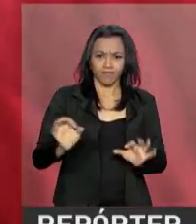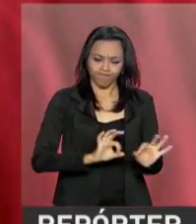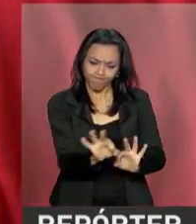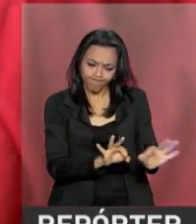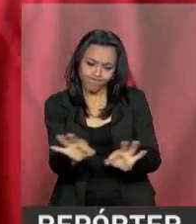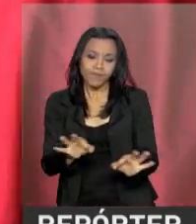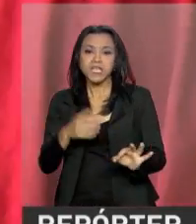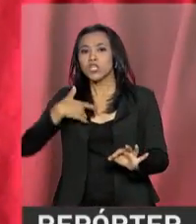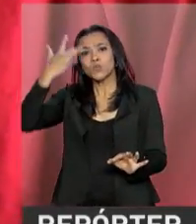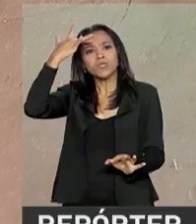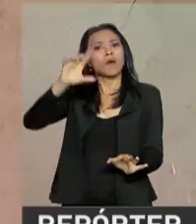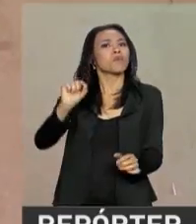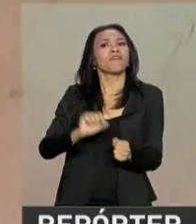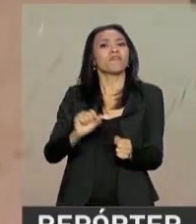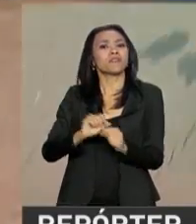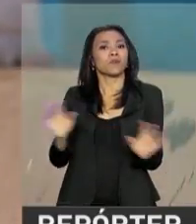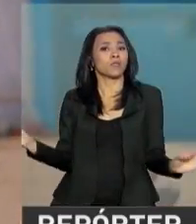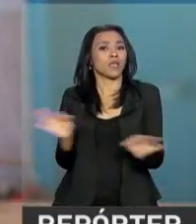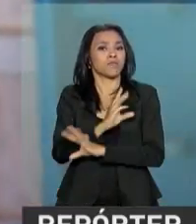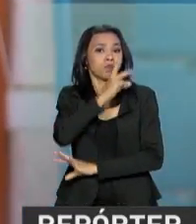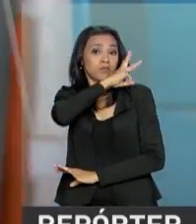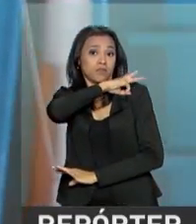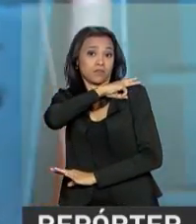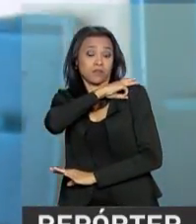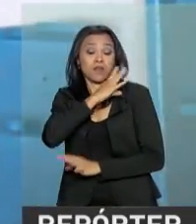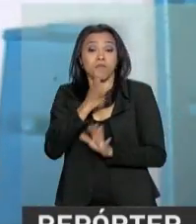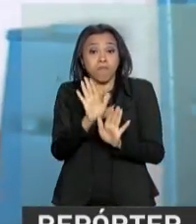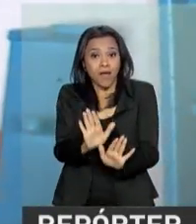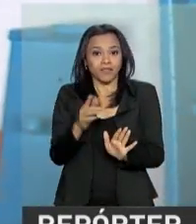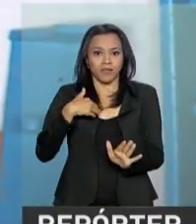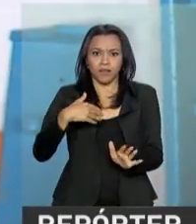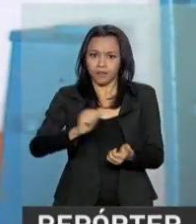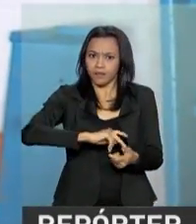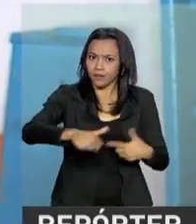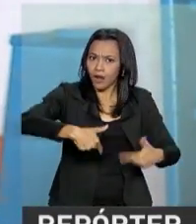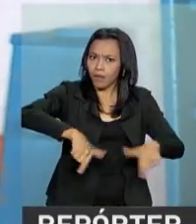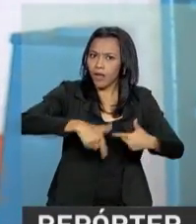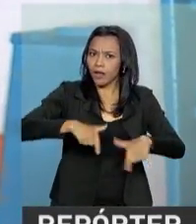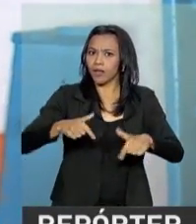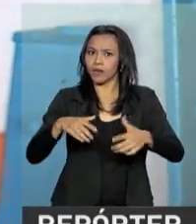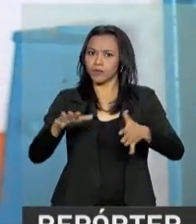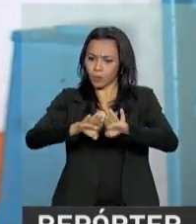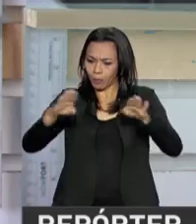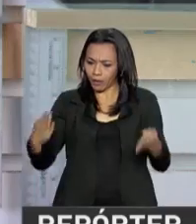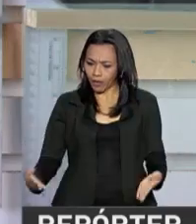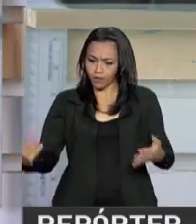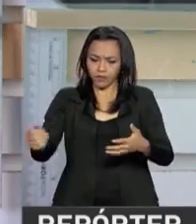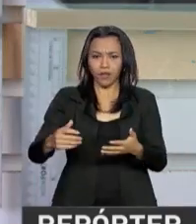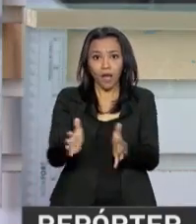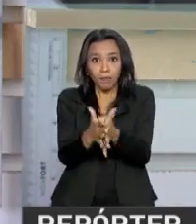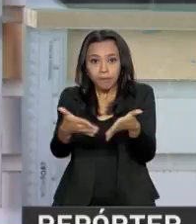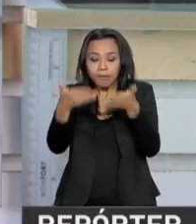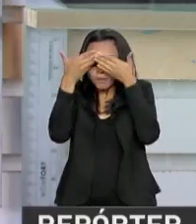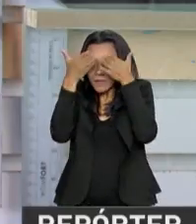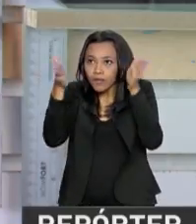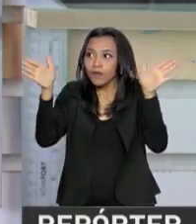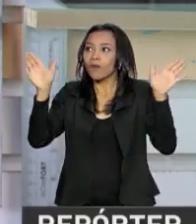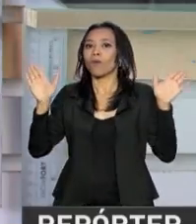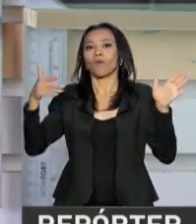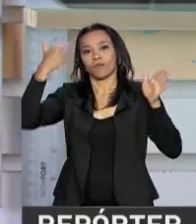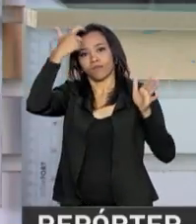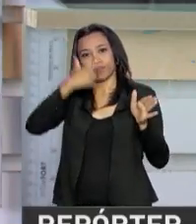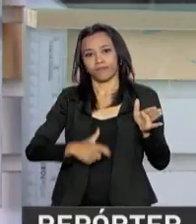fazer quando terminar o colégio, mas o trabalho com móveis ampliou o campo de possibilidades. Toda experiência que eu for adquirindo